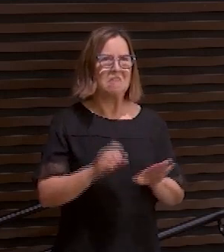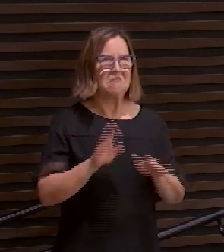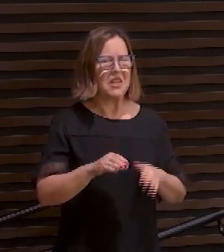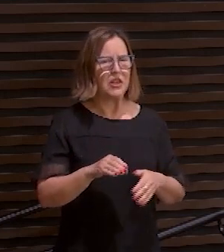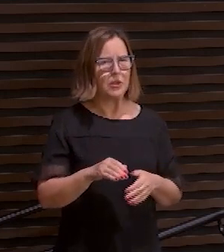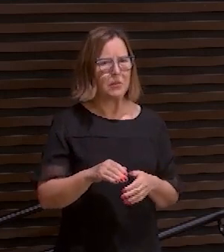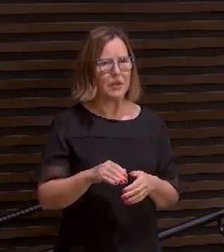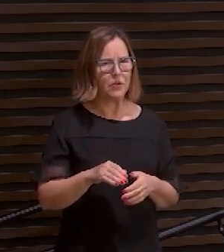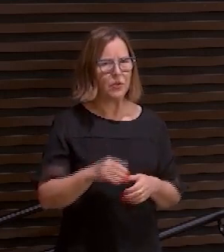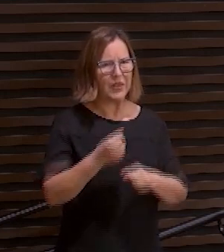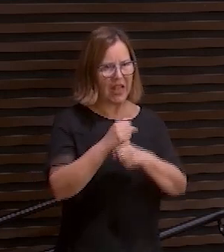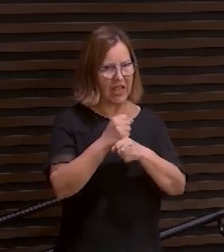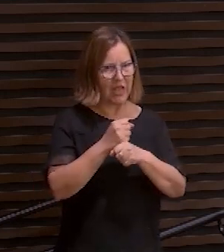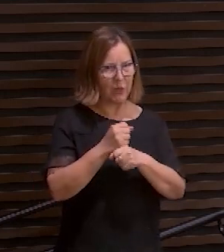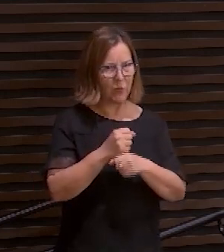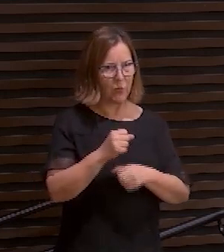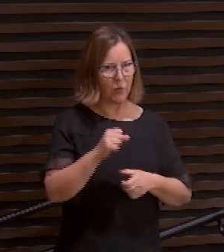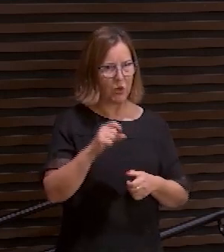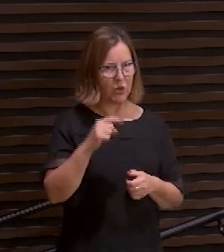por ali,